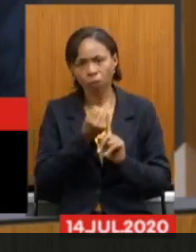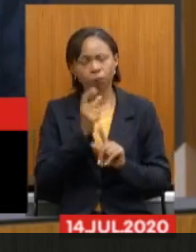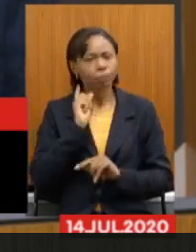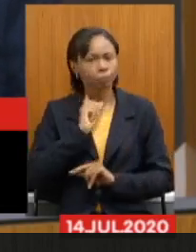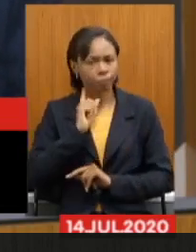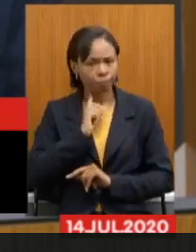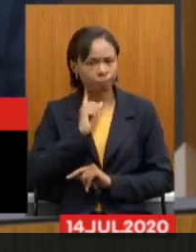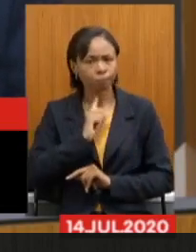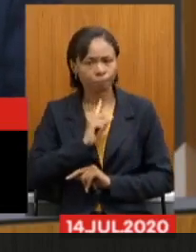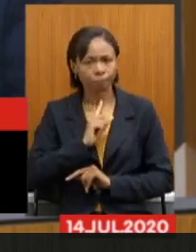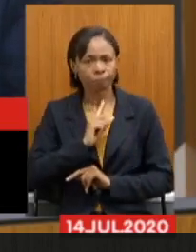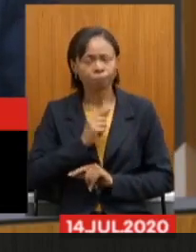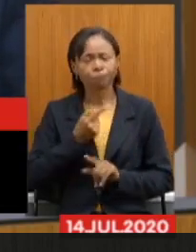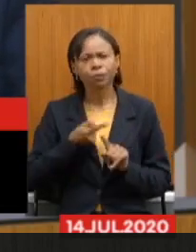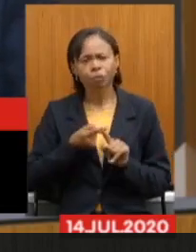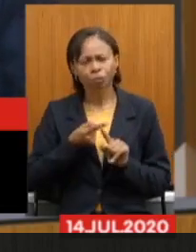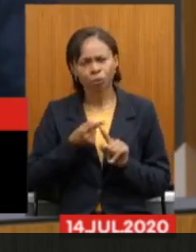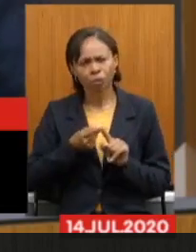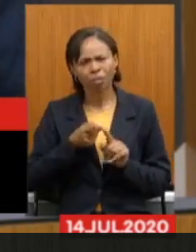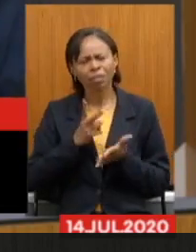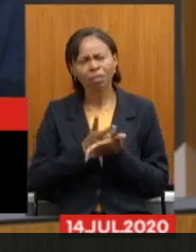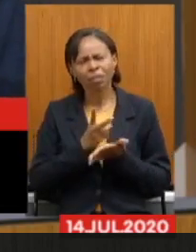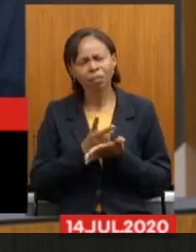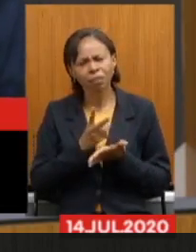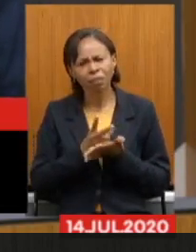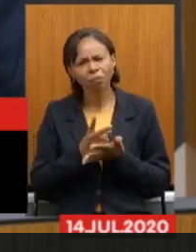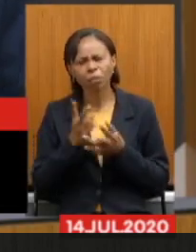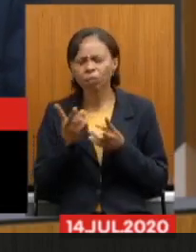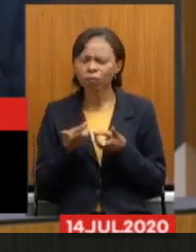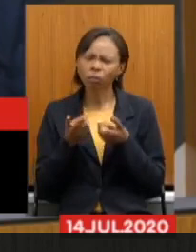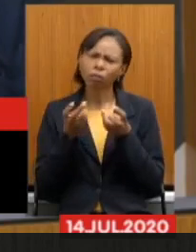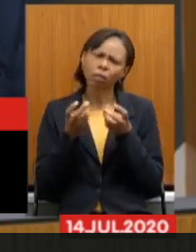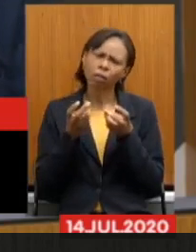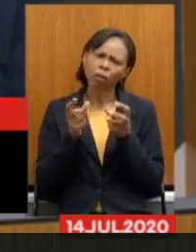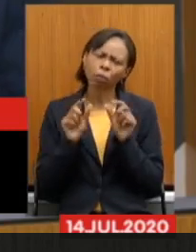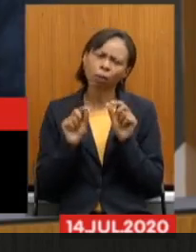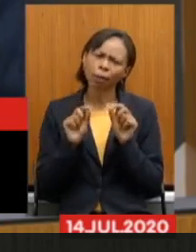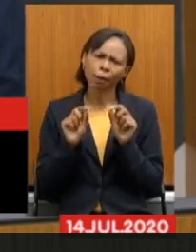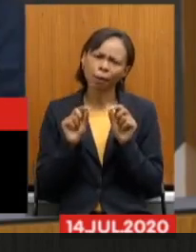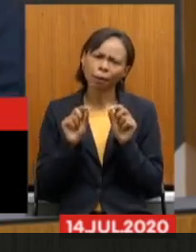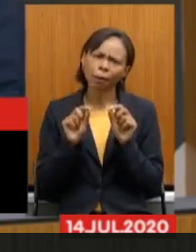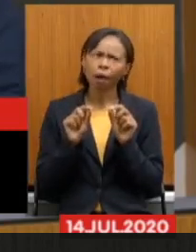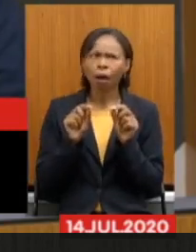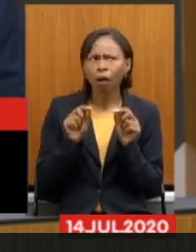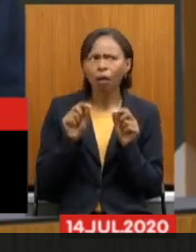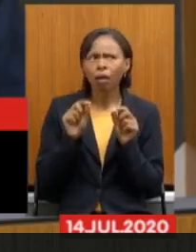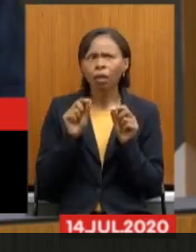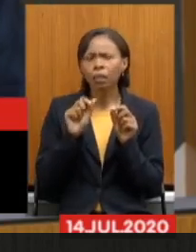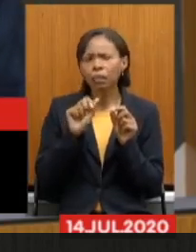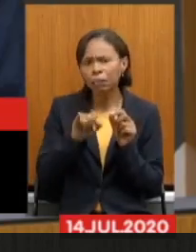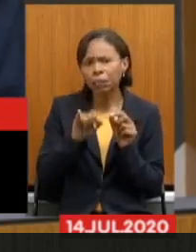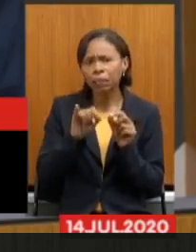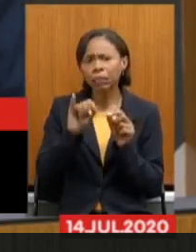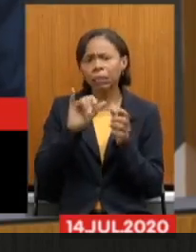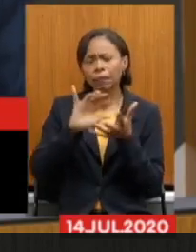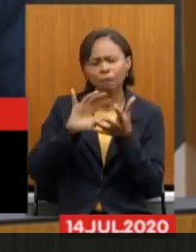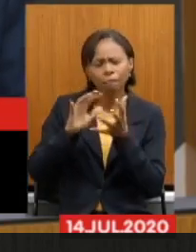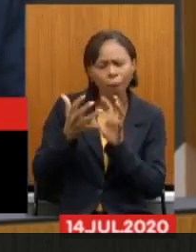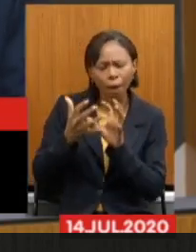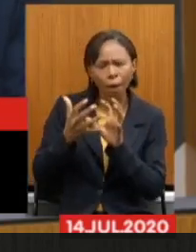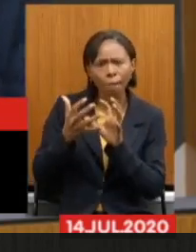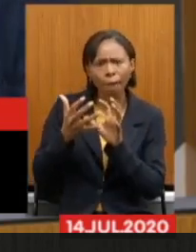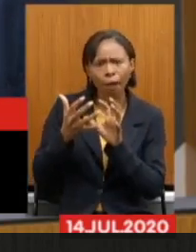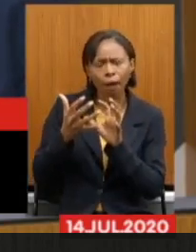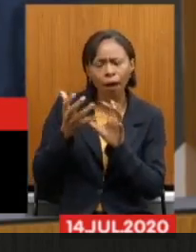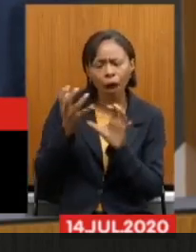porque nós temos ouvido constantemente que só através de uma reforma é que vai se atingir um equilíbrio das